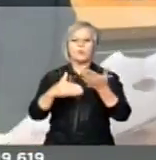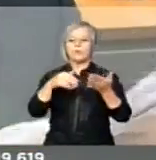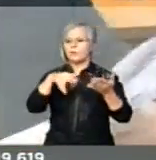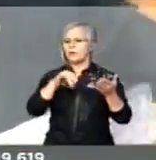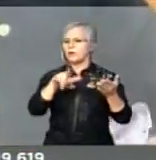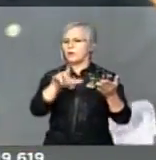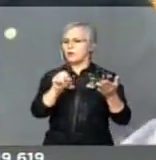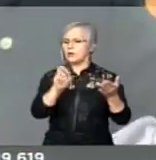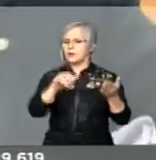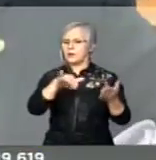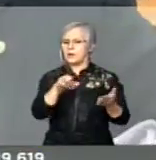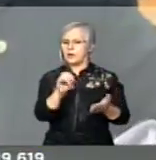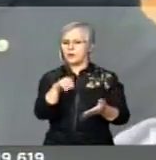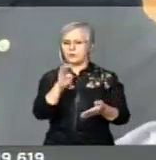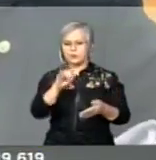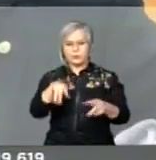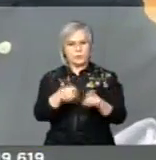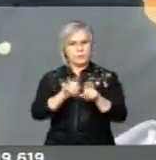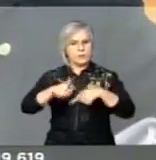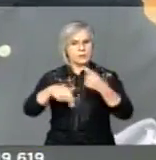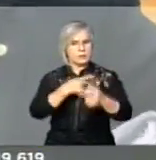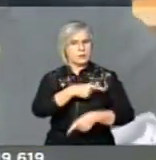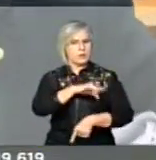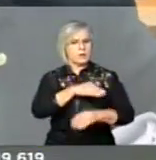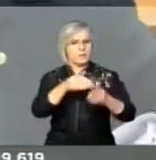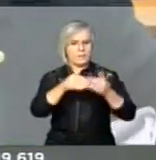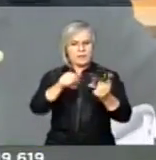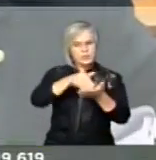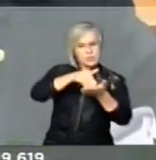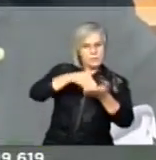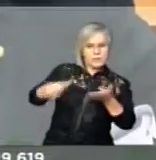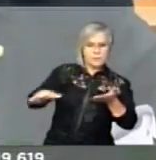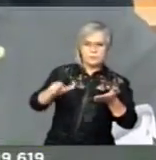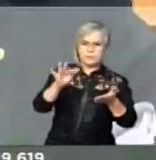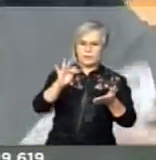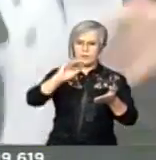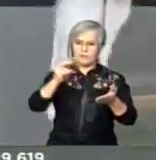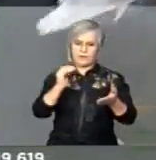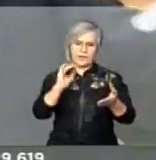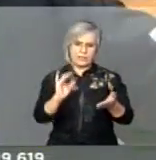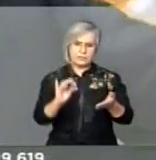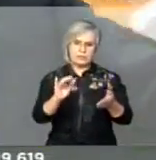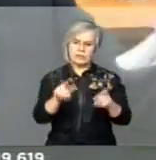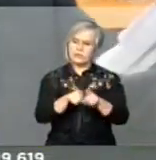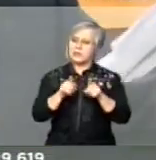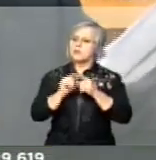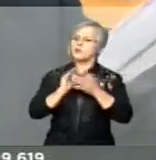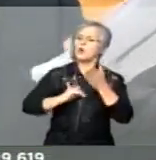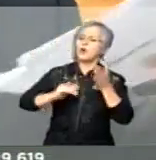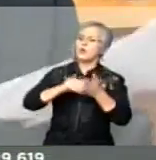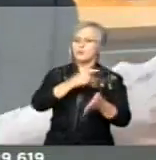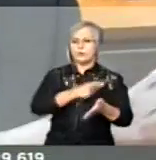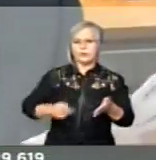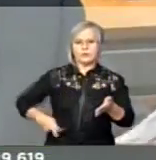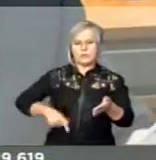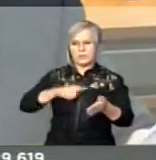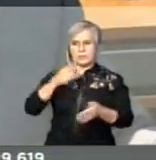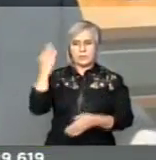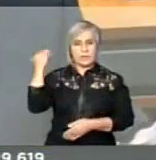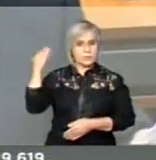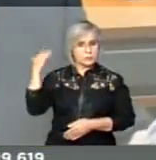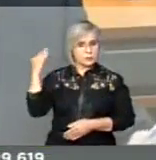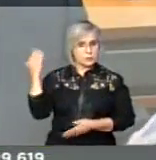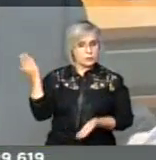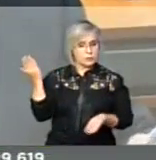Jobim, e depois o PT pede o impeachment de Fernando Henrique, de tudo quanto era presidente que andava por aí, o PT